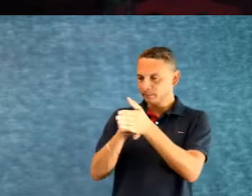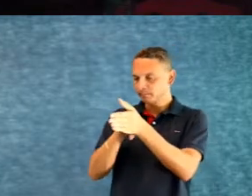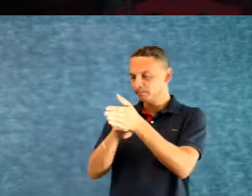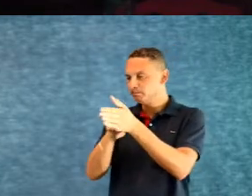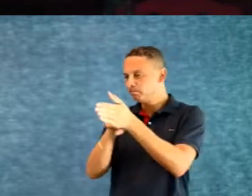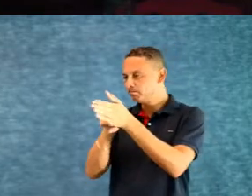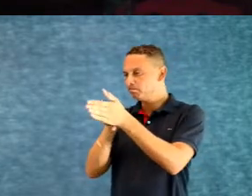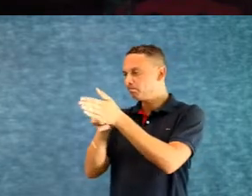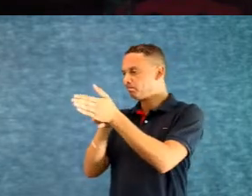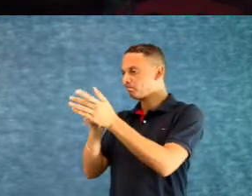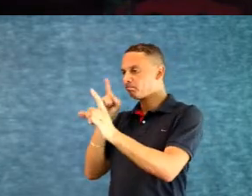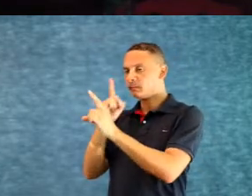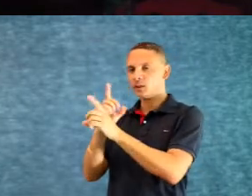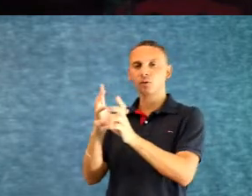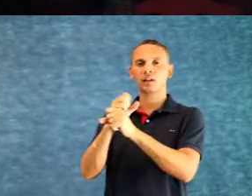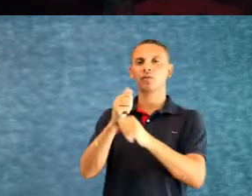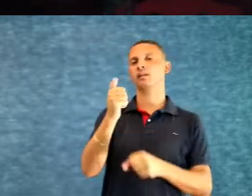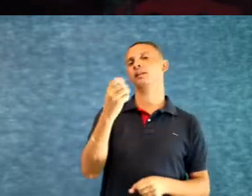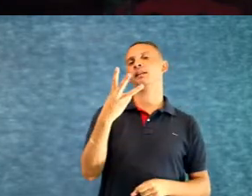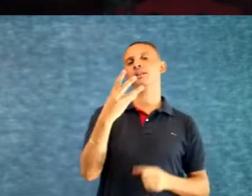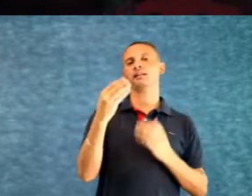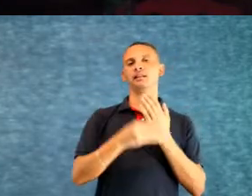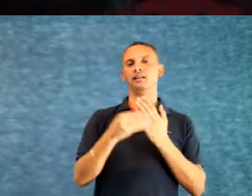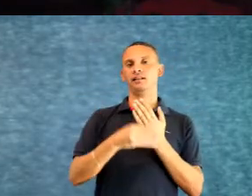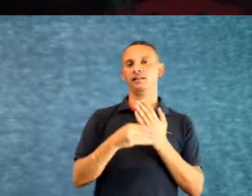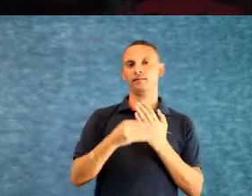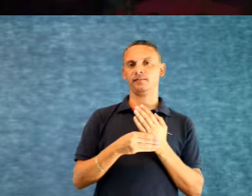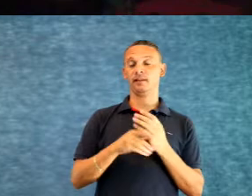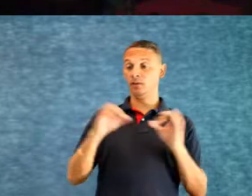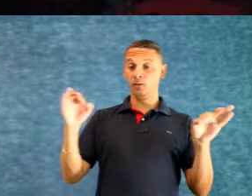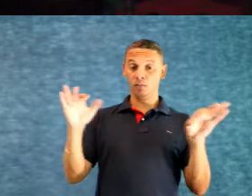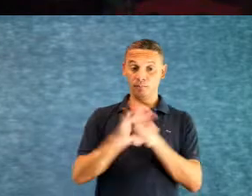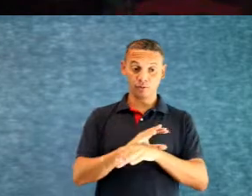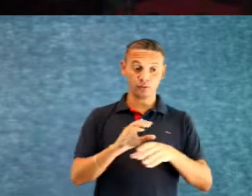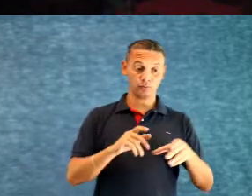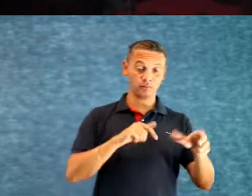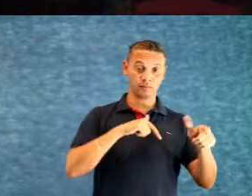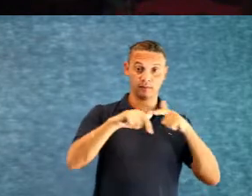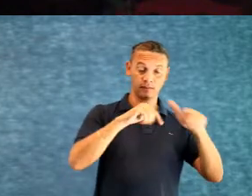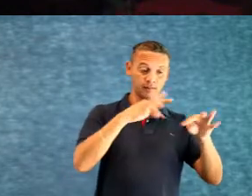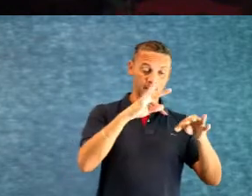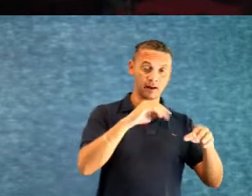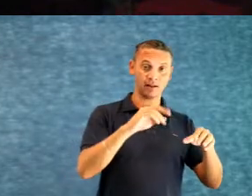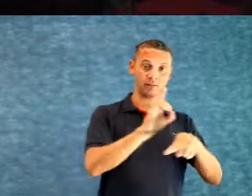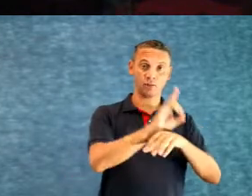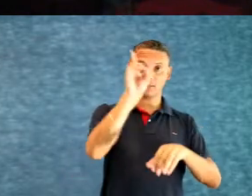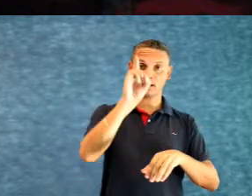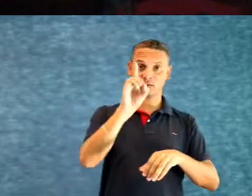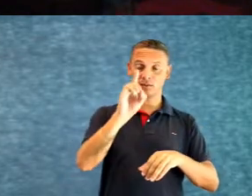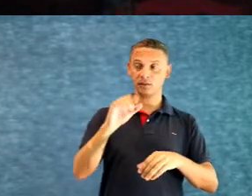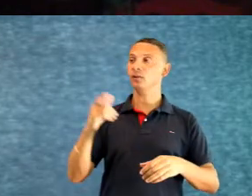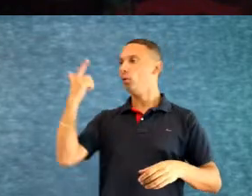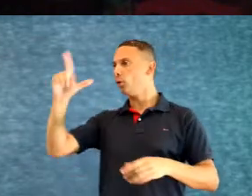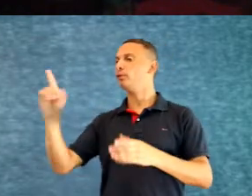São vários editores. Porque é uma atitude interessante também a do editor. Mas pagava pela edição. Ah, ok. Naquela época,